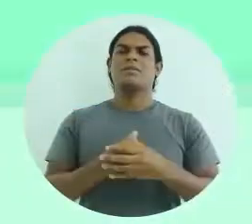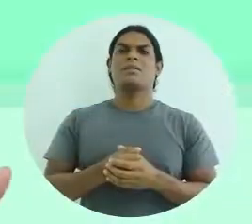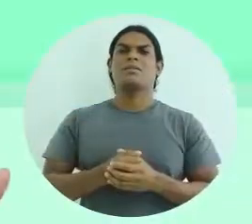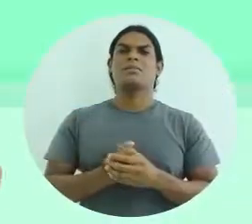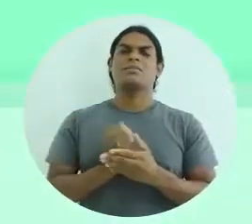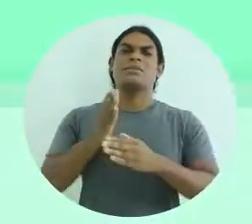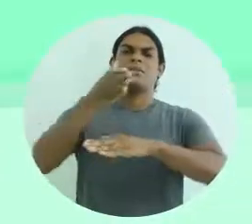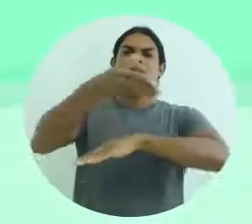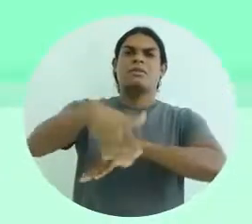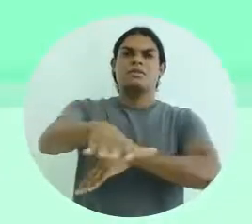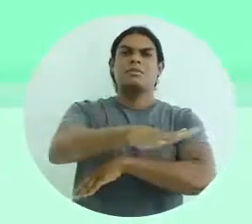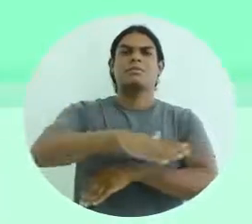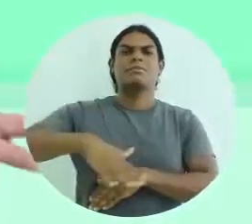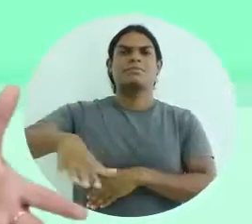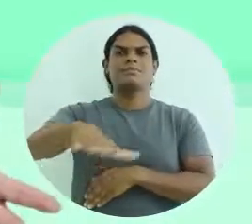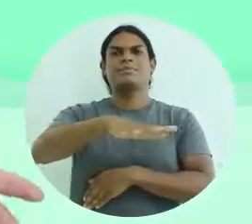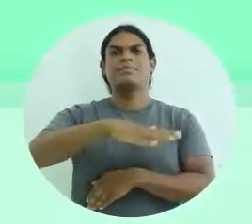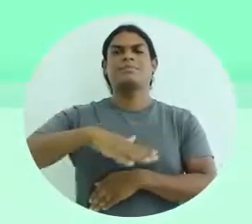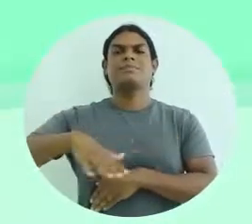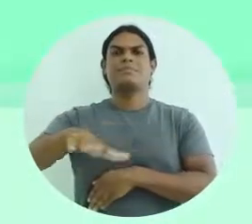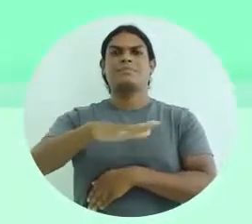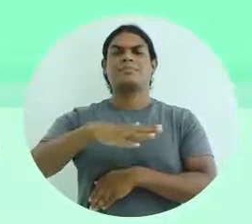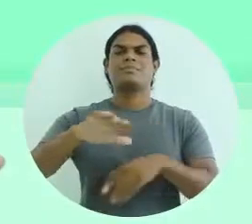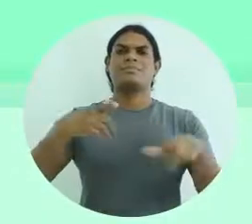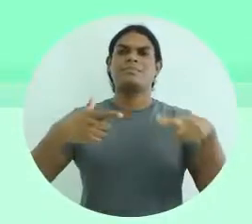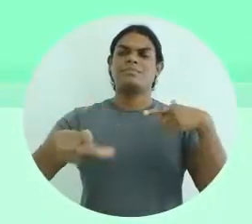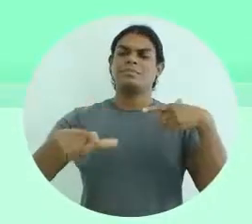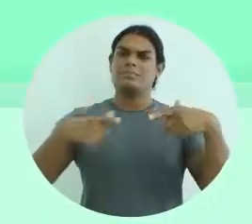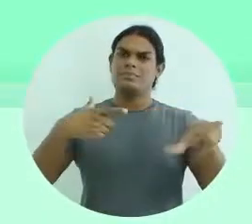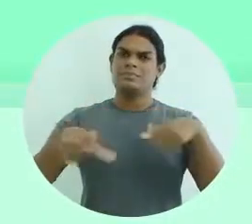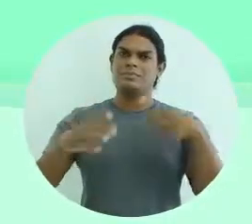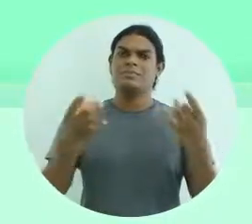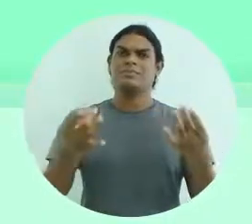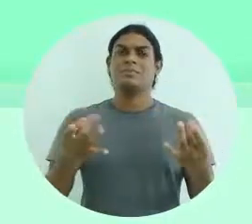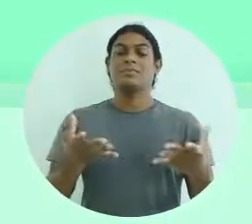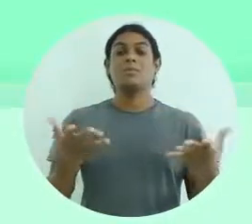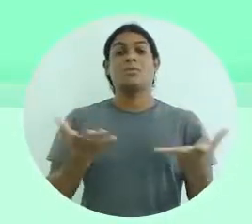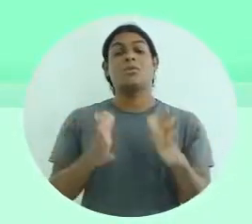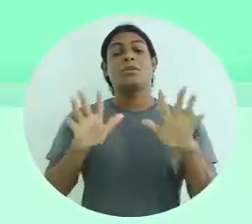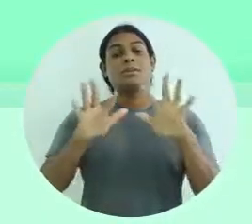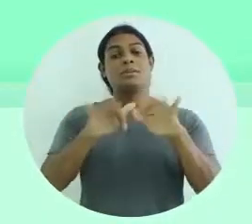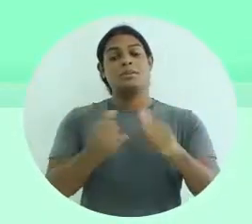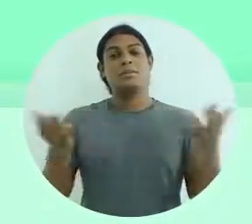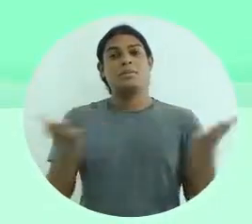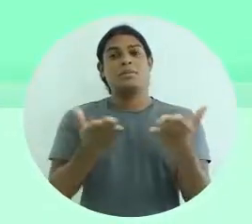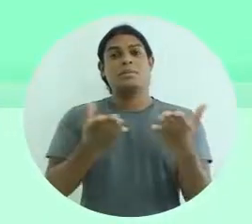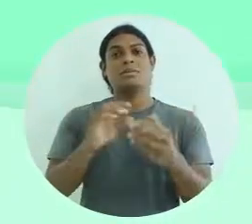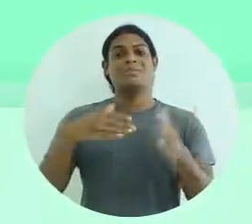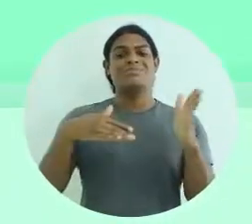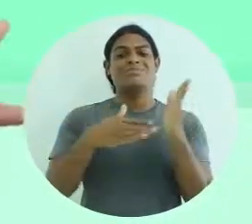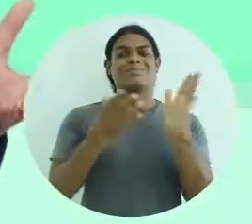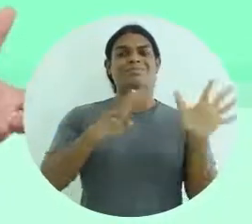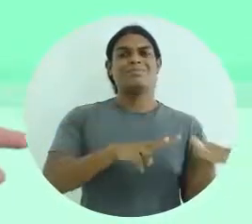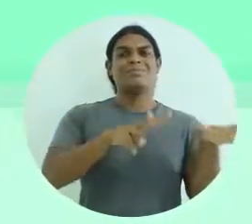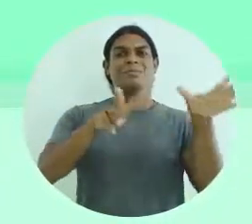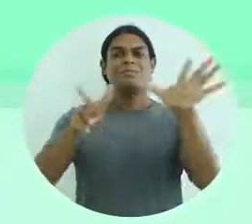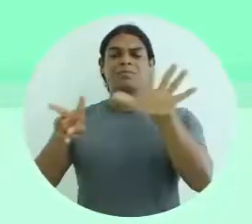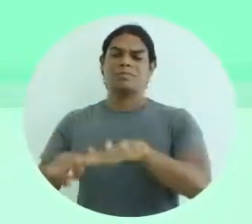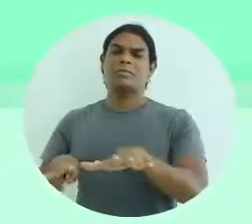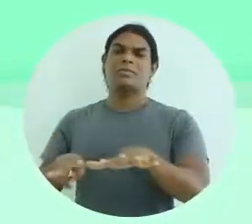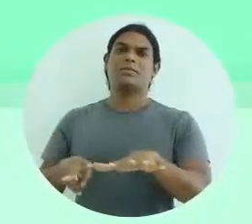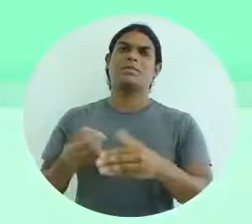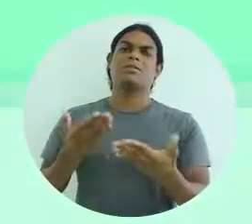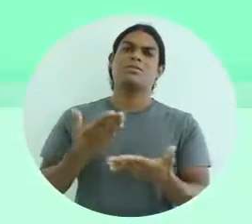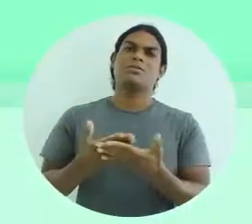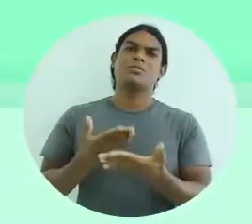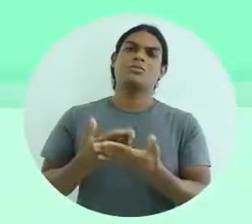Bom, pessoal, encerramos aqui nessa última competência, nessa última semana, nossa jornada pelo